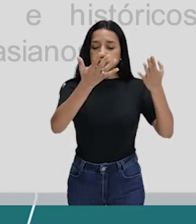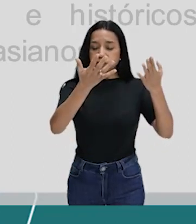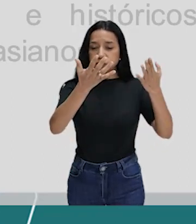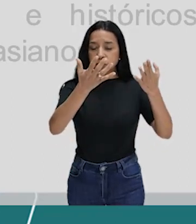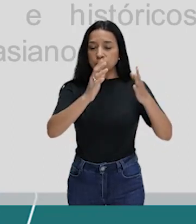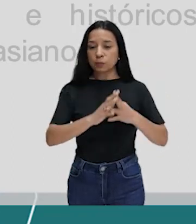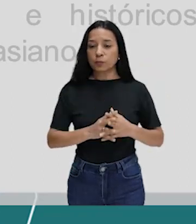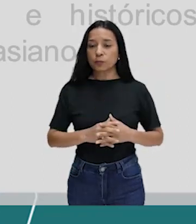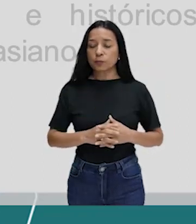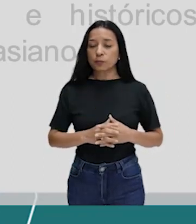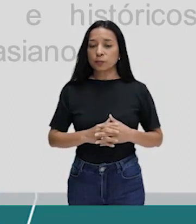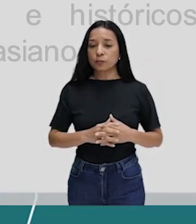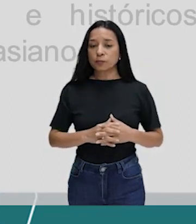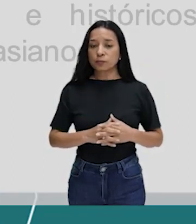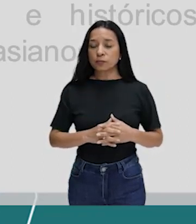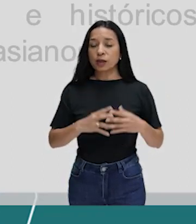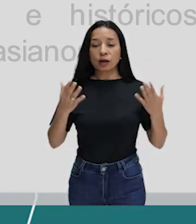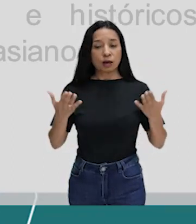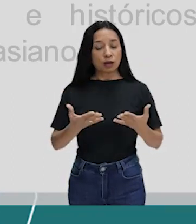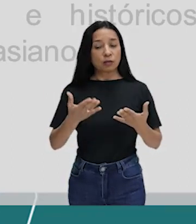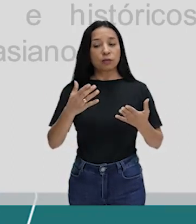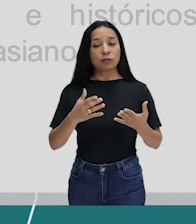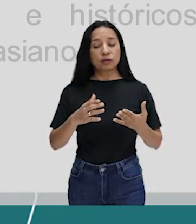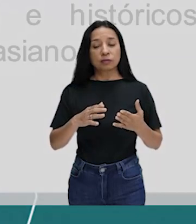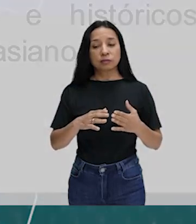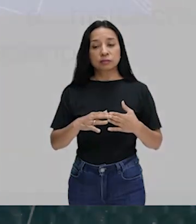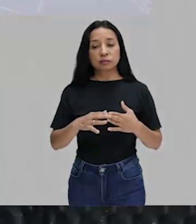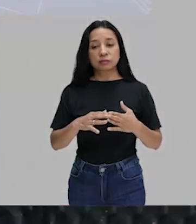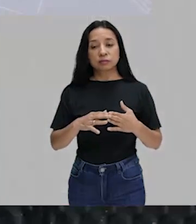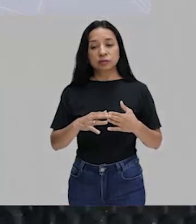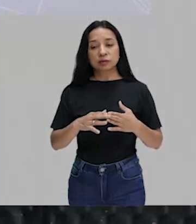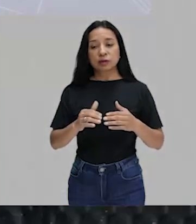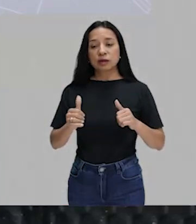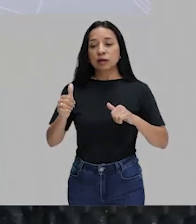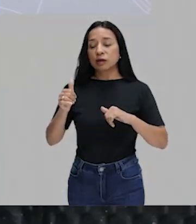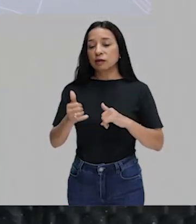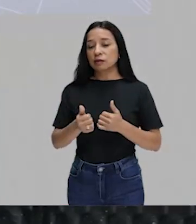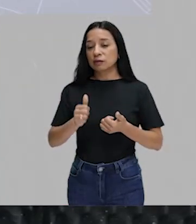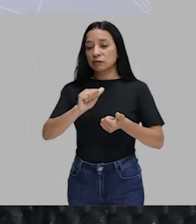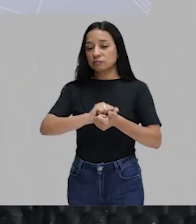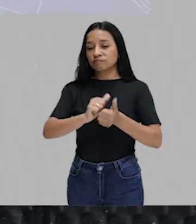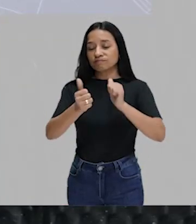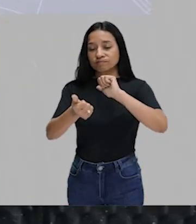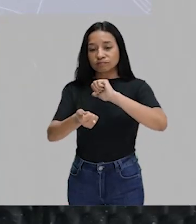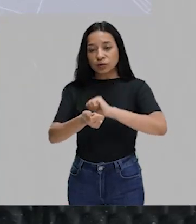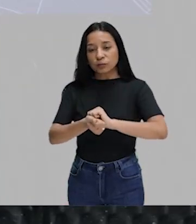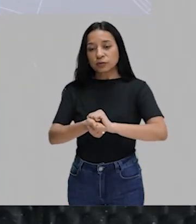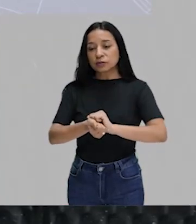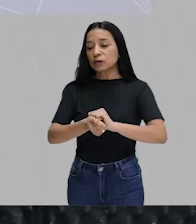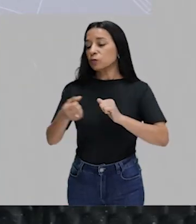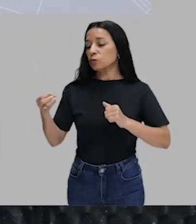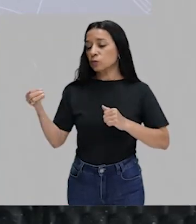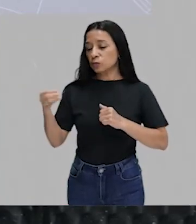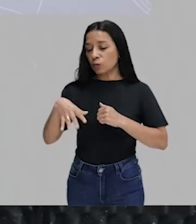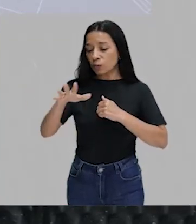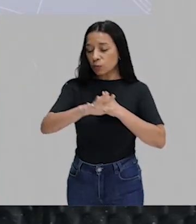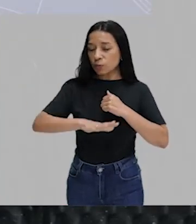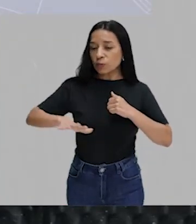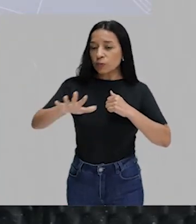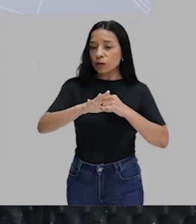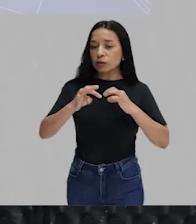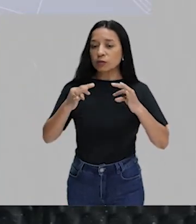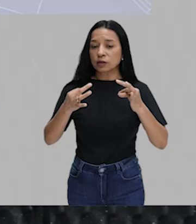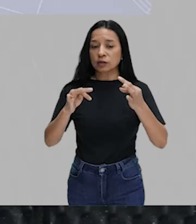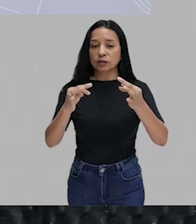nessa época, a burguesia, então agora ela está se adequando ao novo meio tecnológico. E surgiu aí